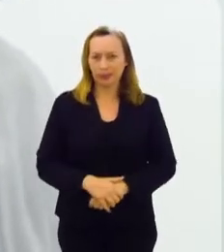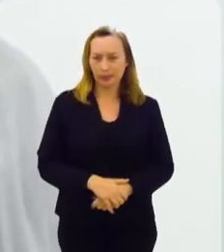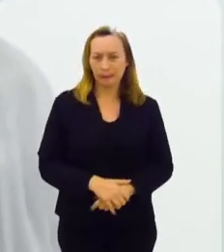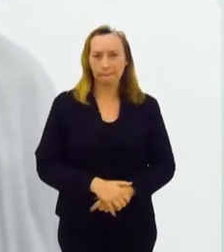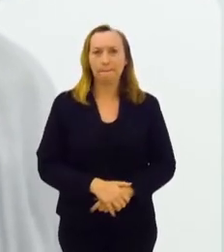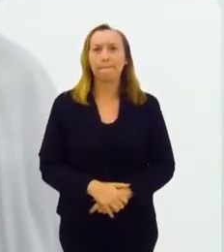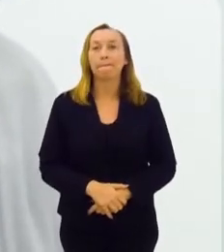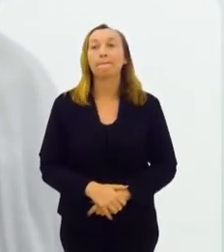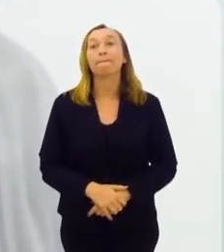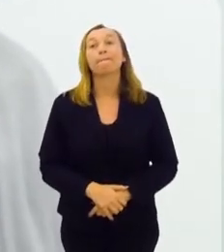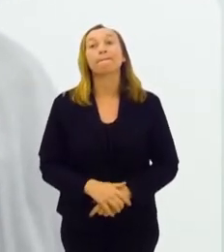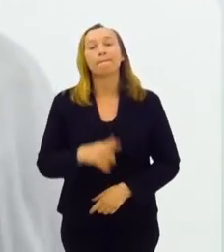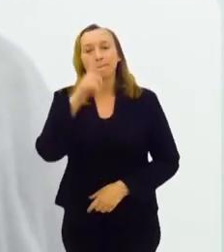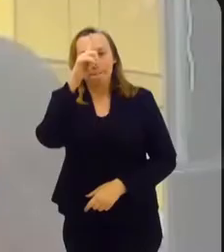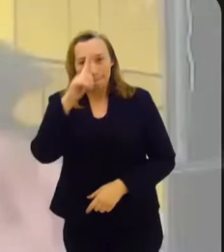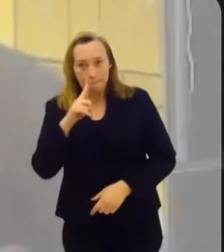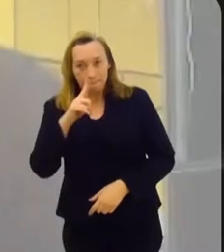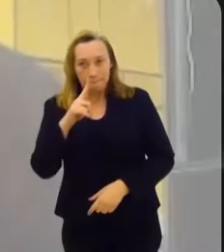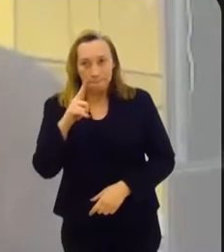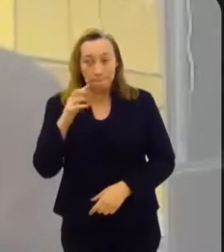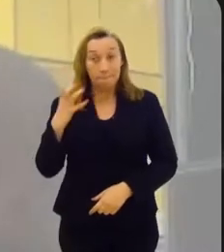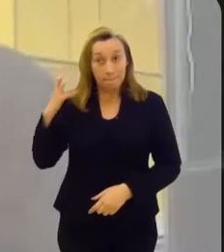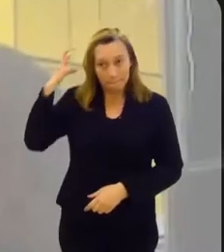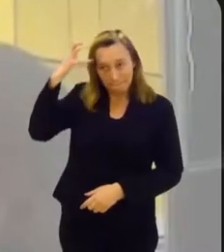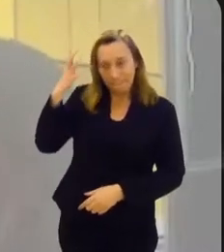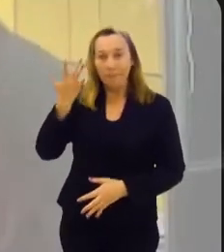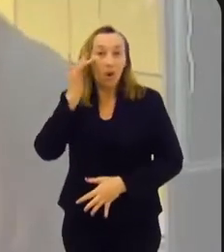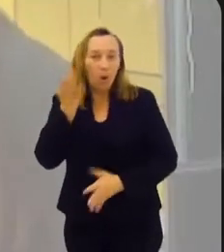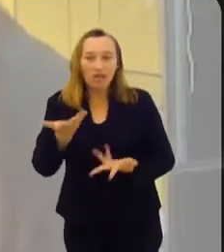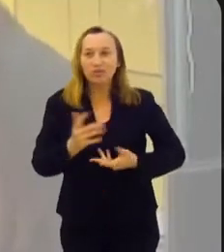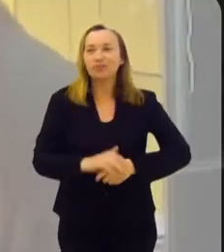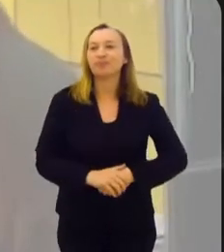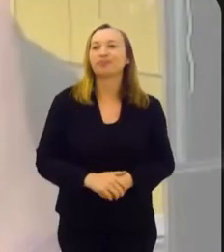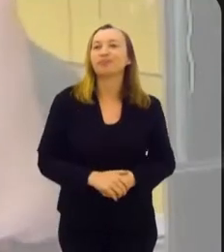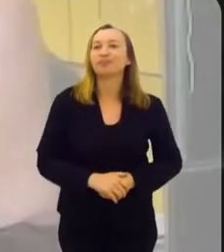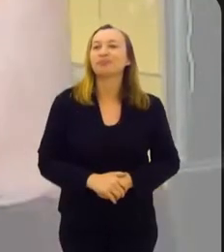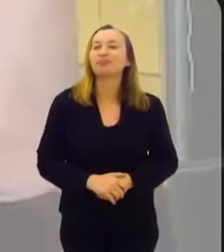desenvolvimento. Geisa, acho que assim,